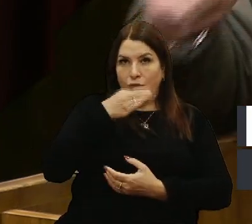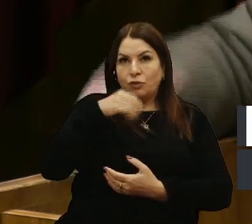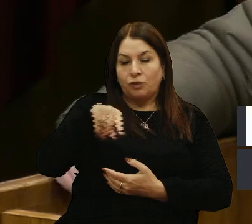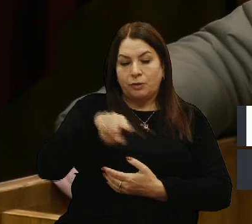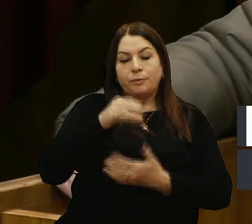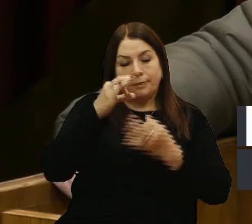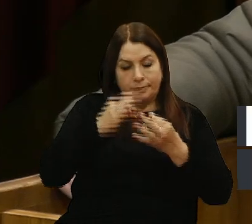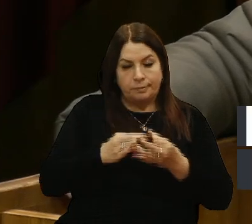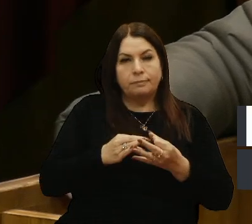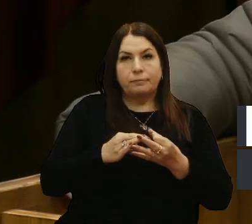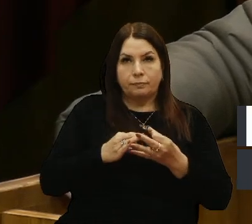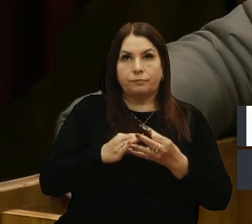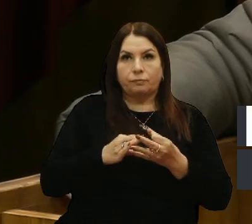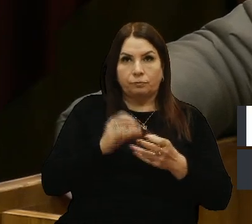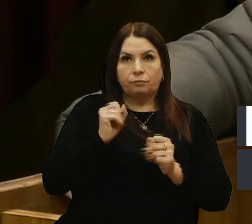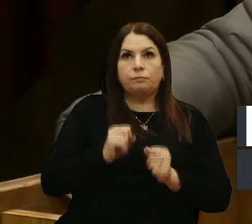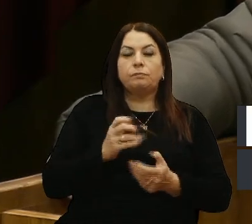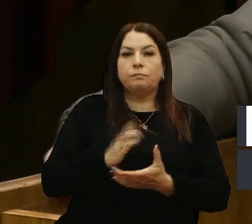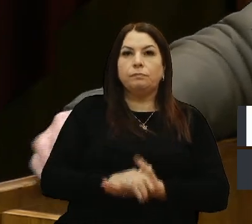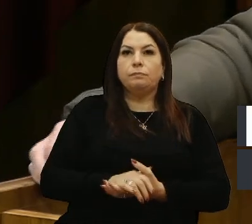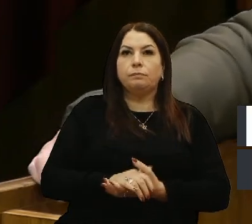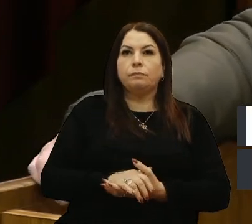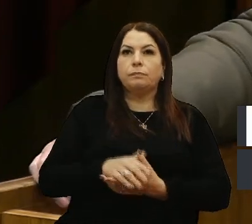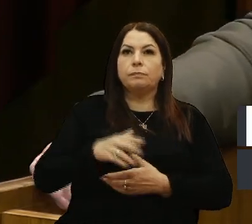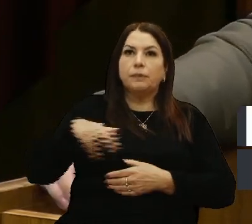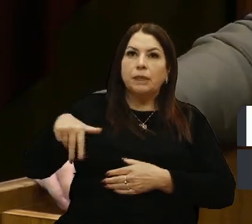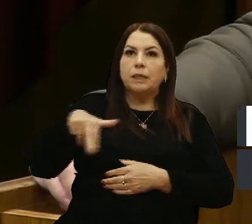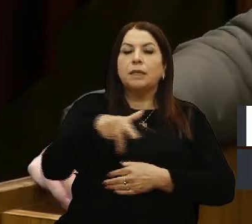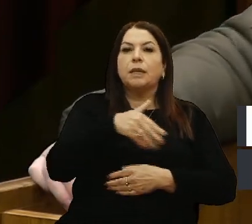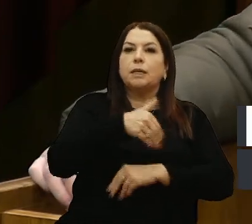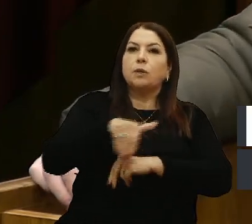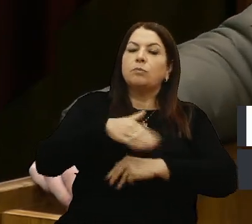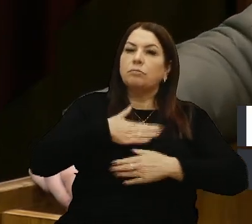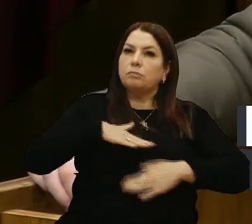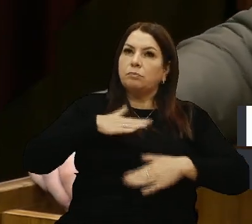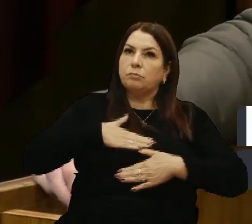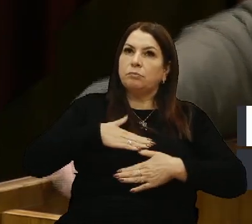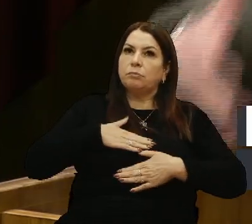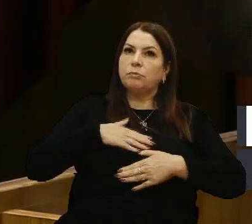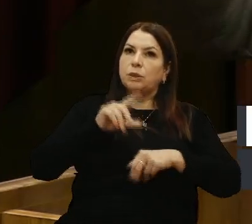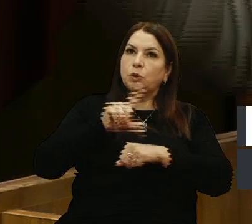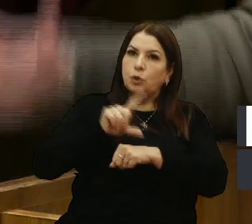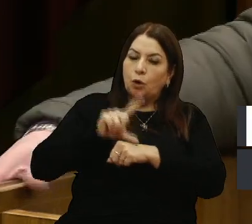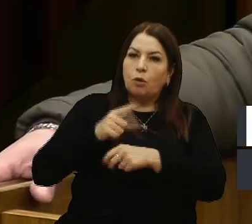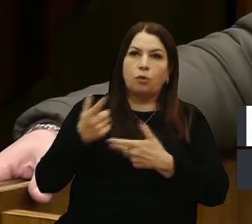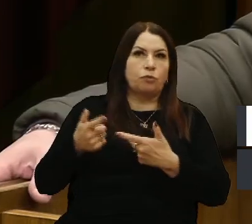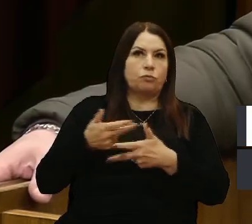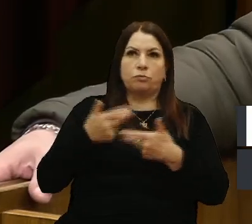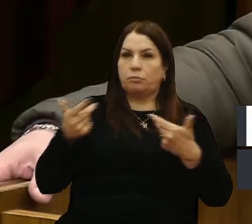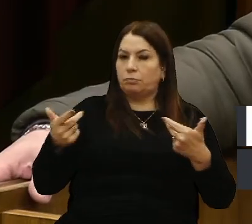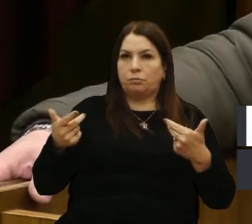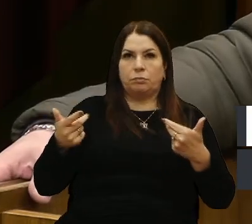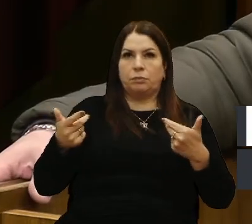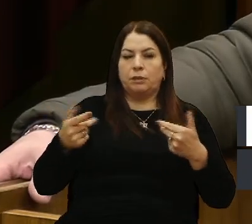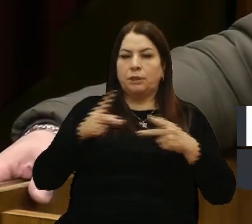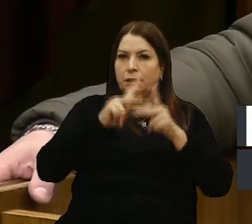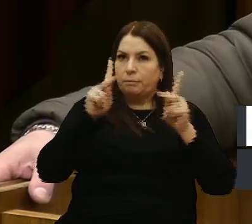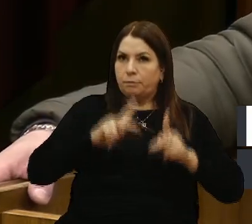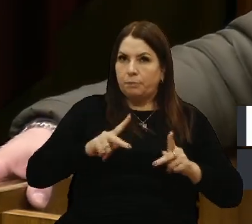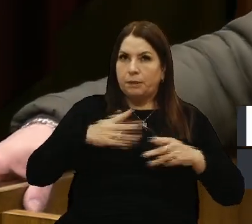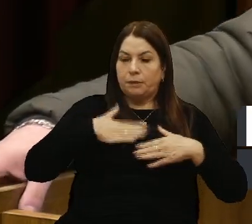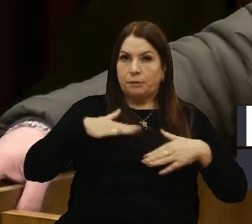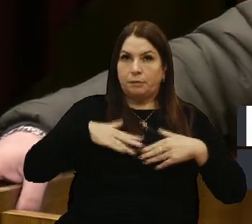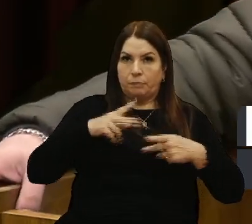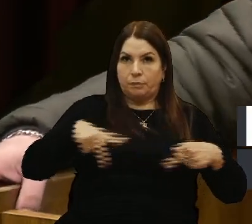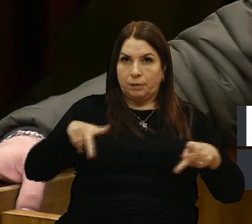com certeza, vai poder andar tranquilamente pelas ruas, ter o seu comércio, ter, enfim, a paz e a tranquilidade que